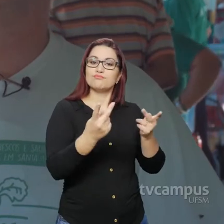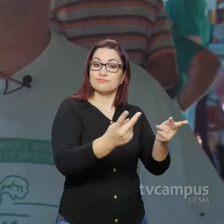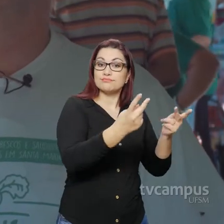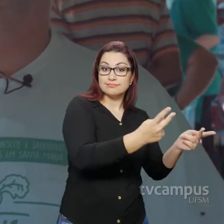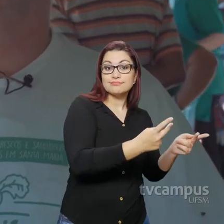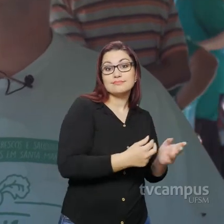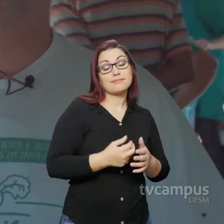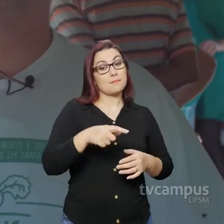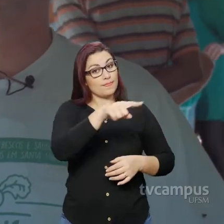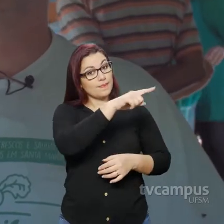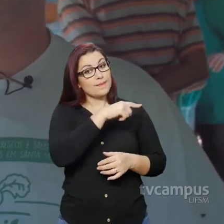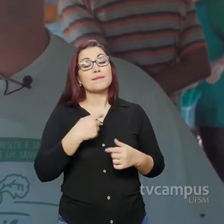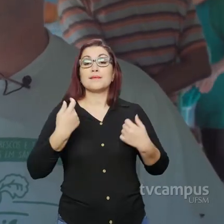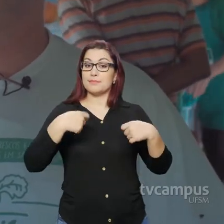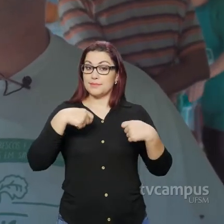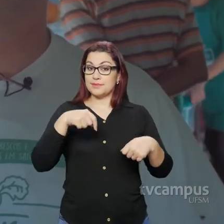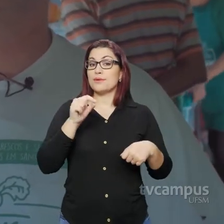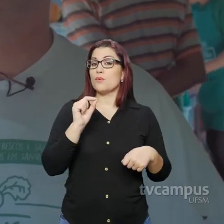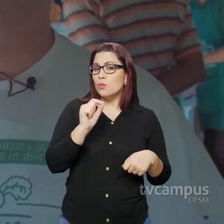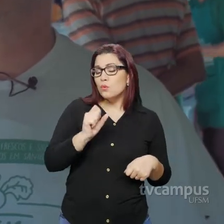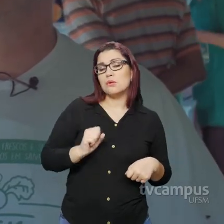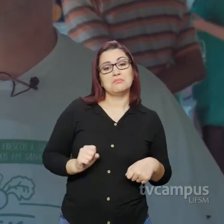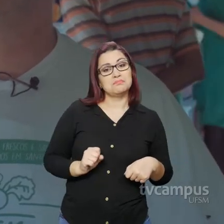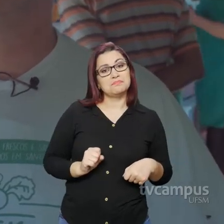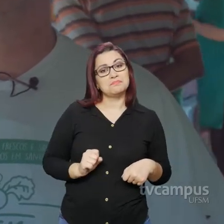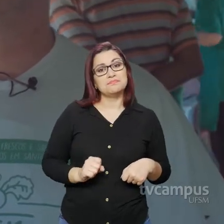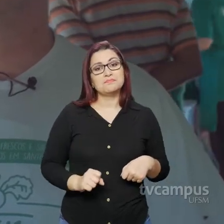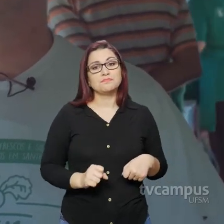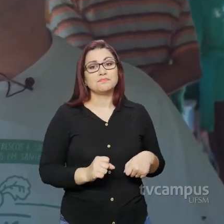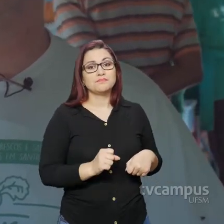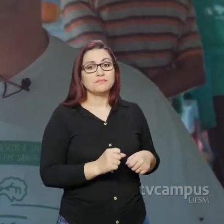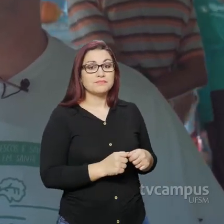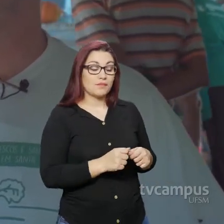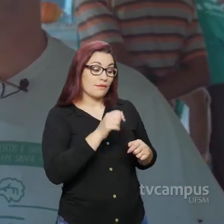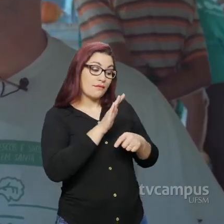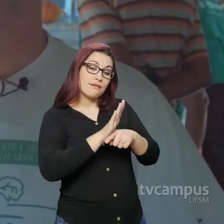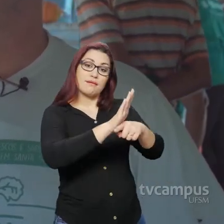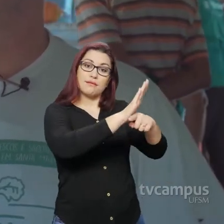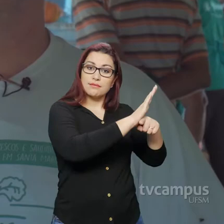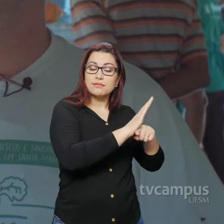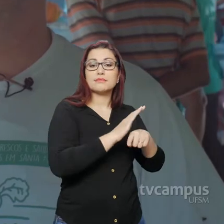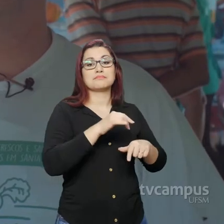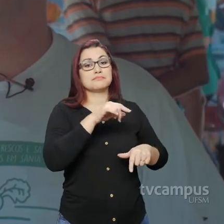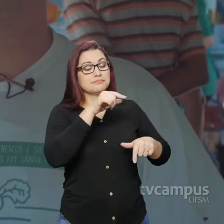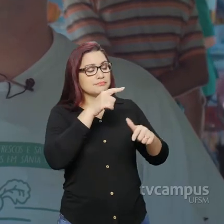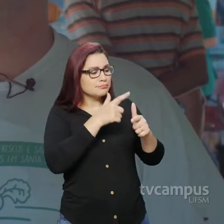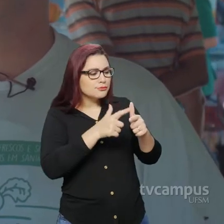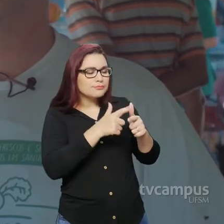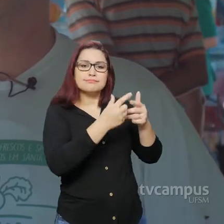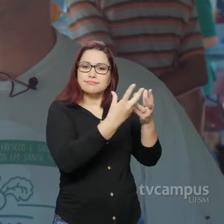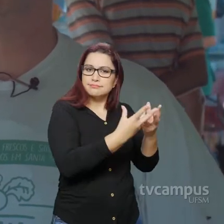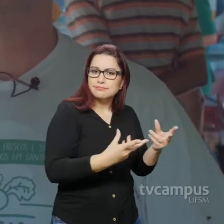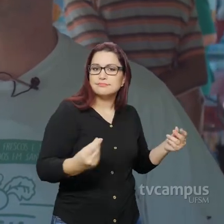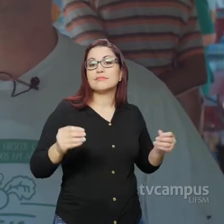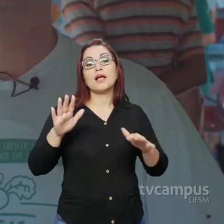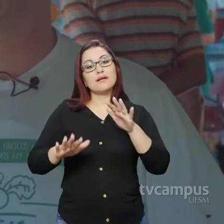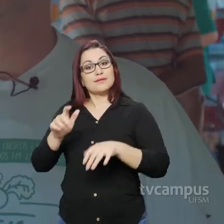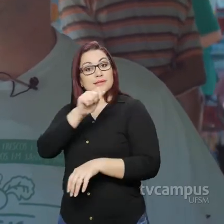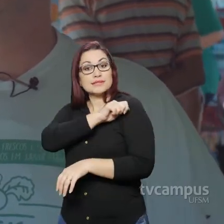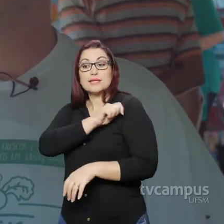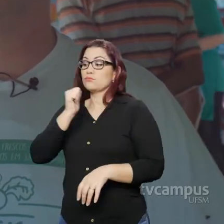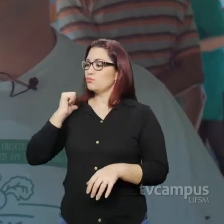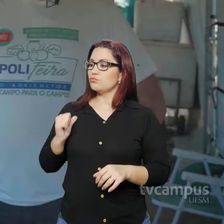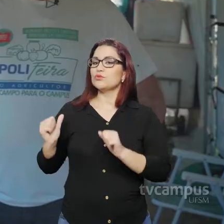necessidade deles, levar soluções junto com os nossos bolsistas, tentando melhorar cada vez mais